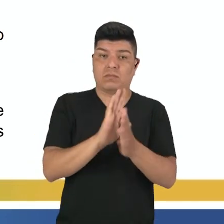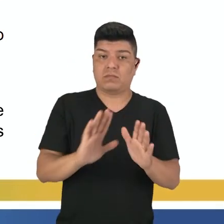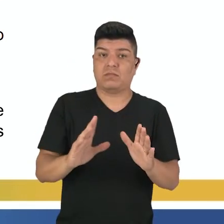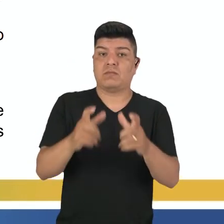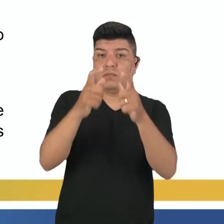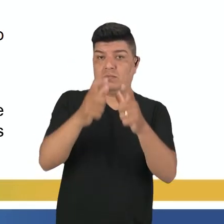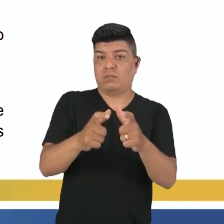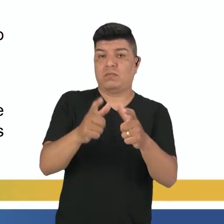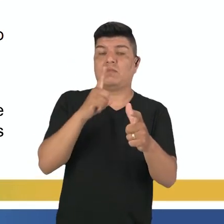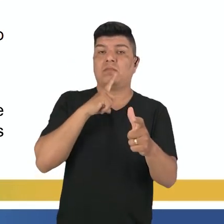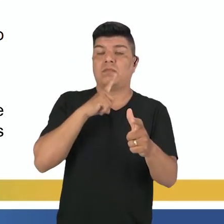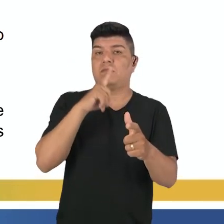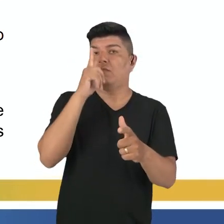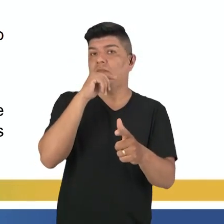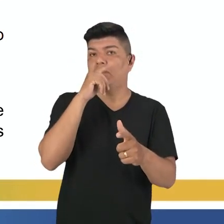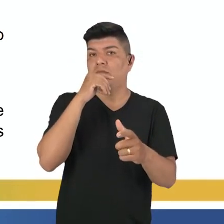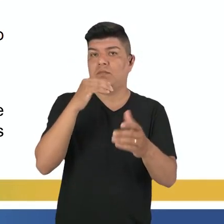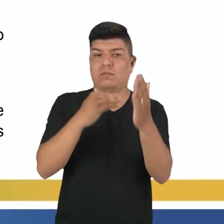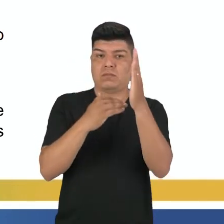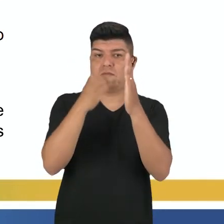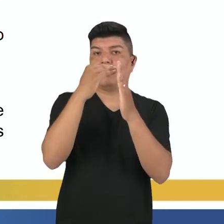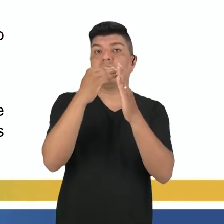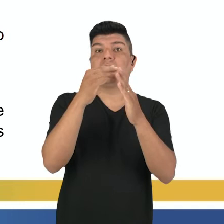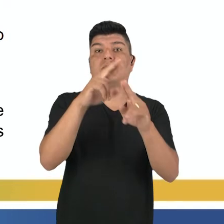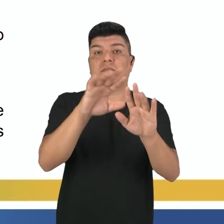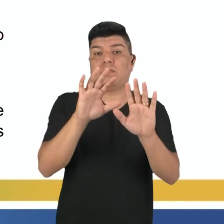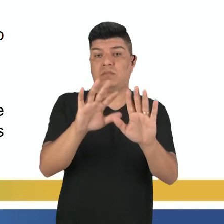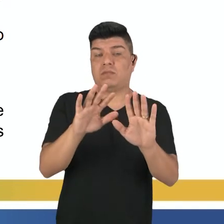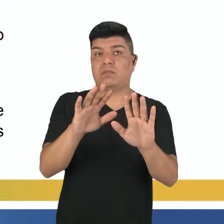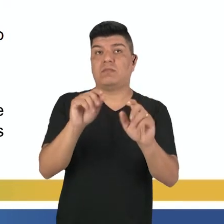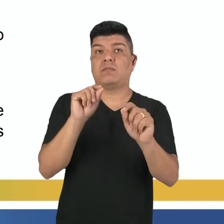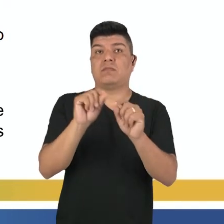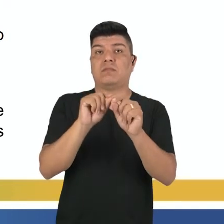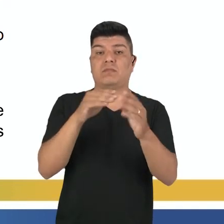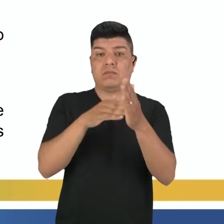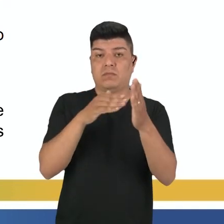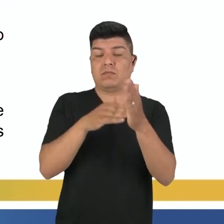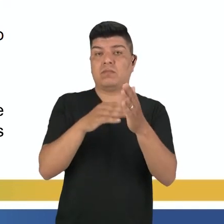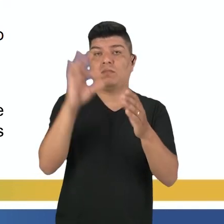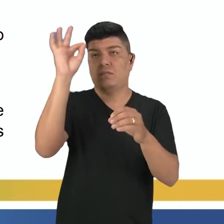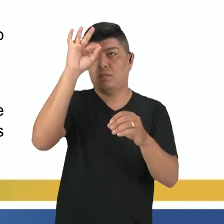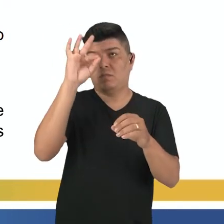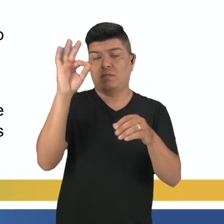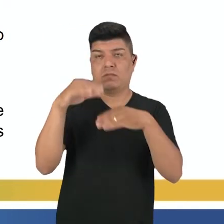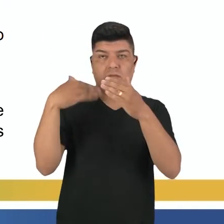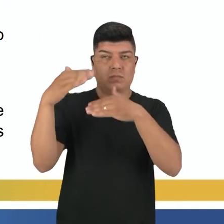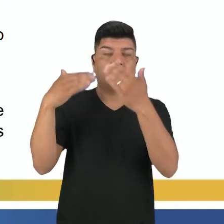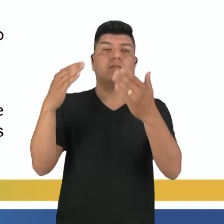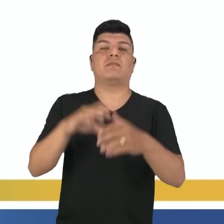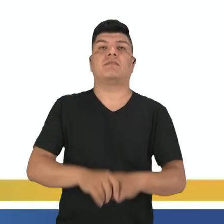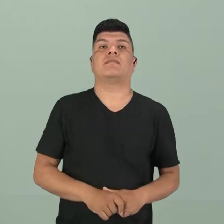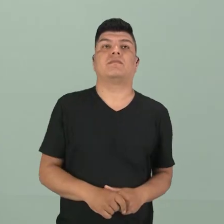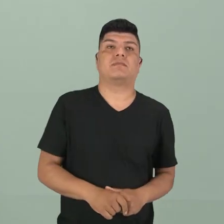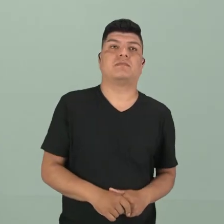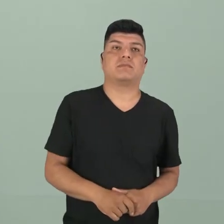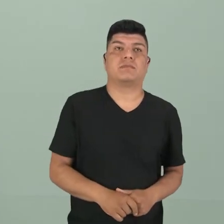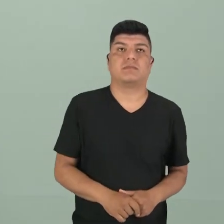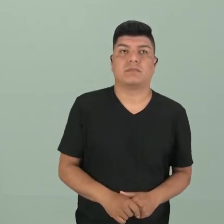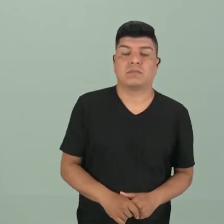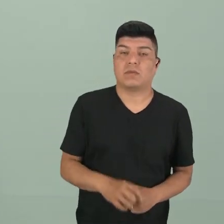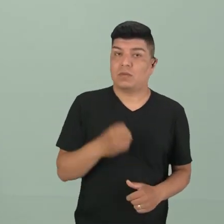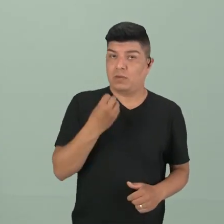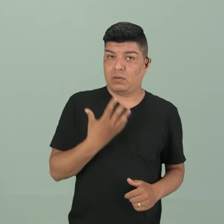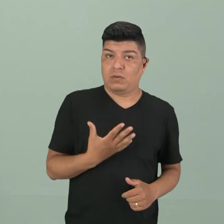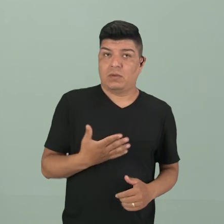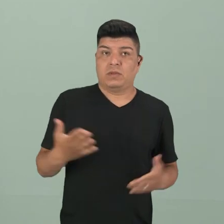esses recipientes, que acumulam água, e dessa forma nós estamos impedindo que esse mosquito se reproduza.